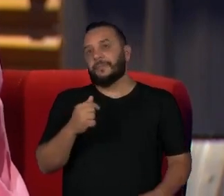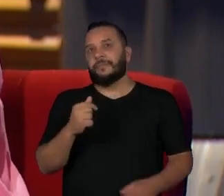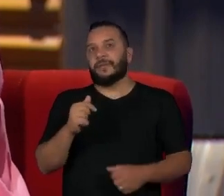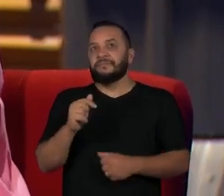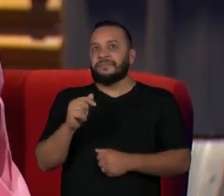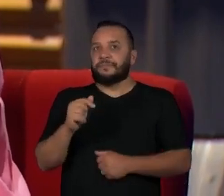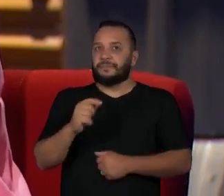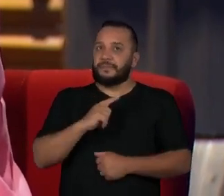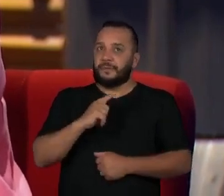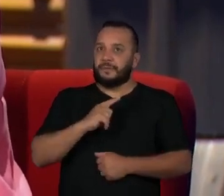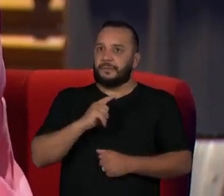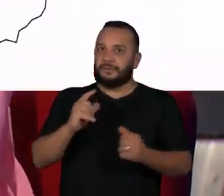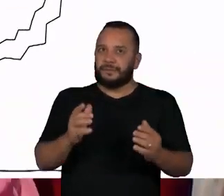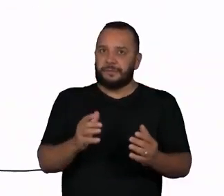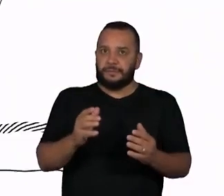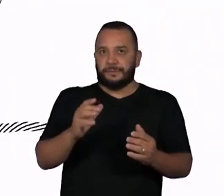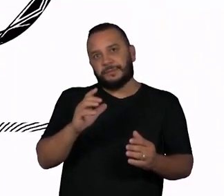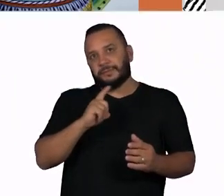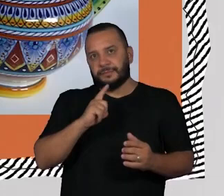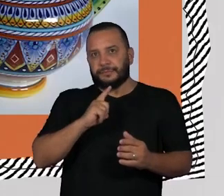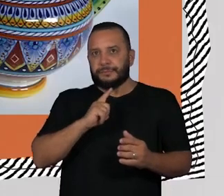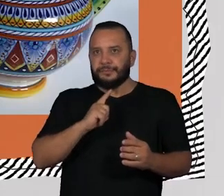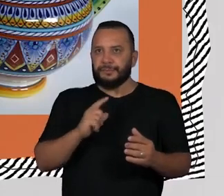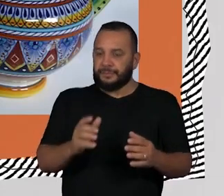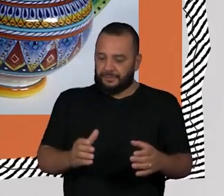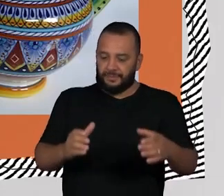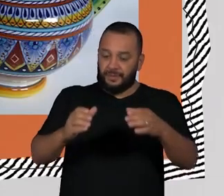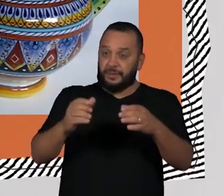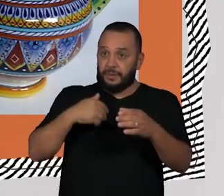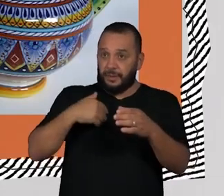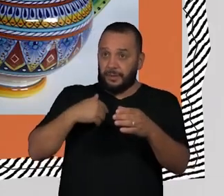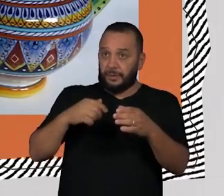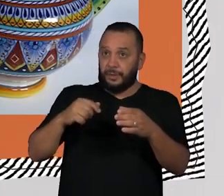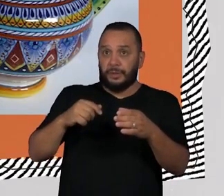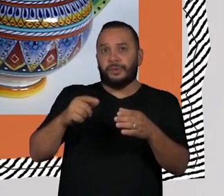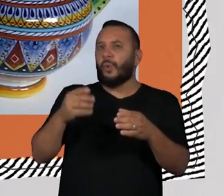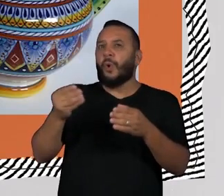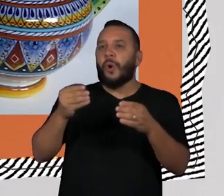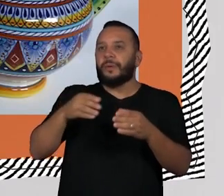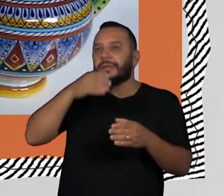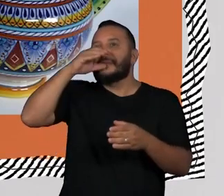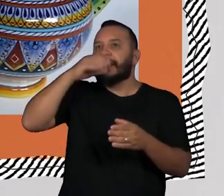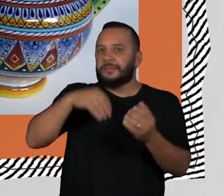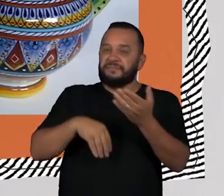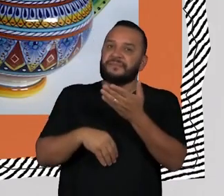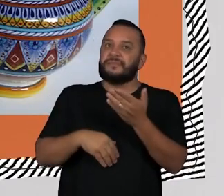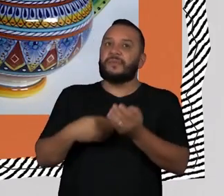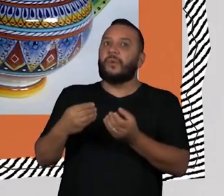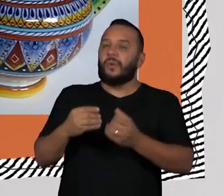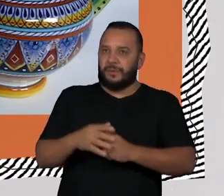o jarro too furado como é que você bebe de jarro furado hã